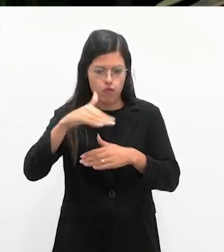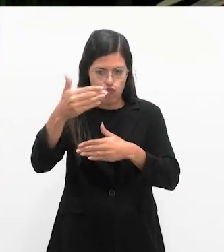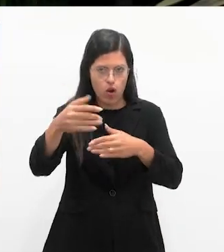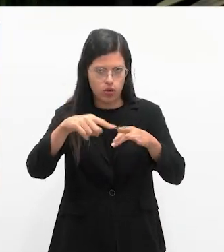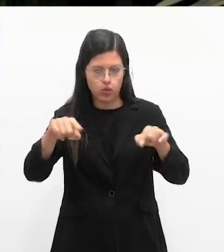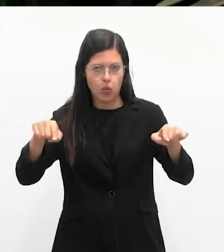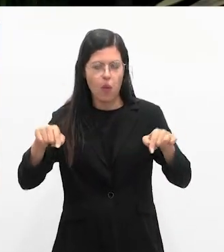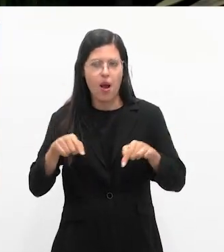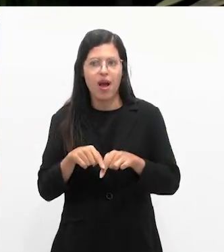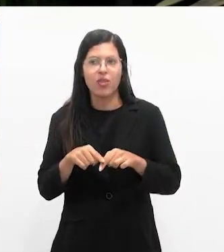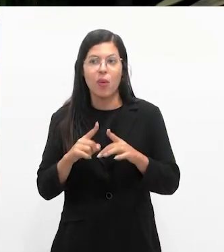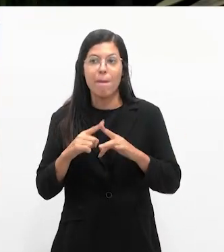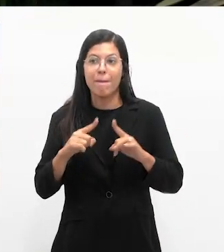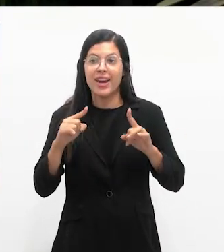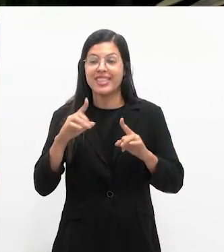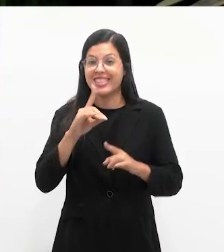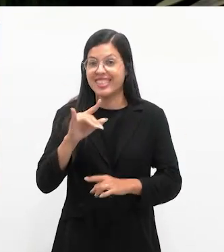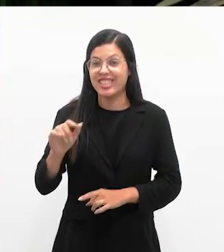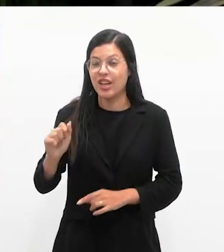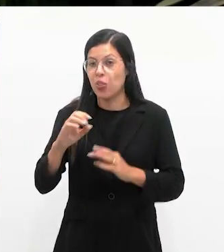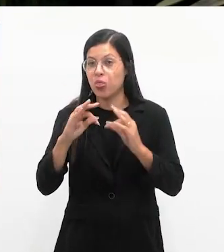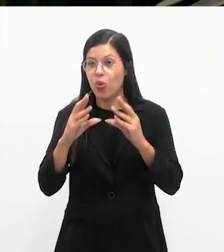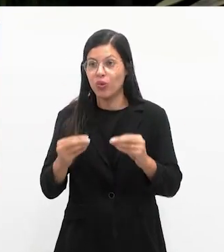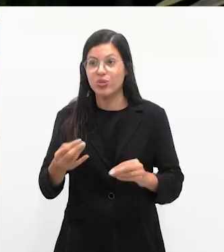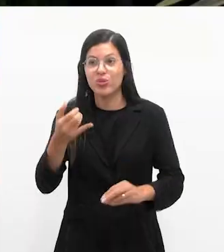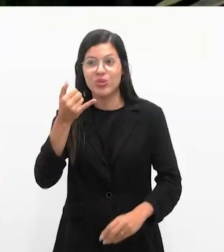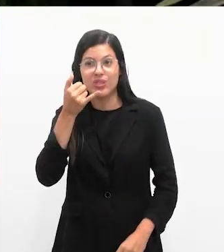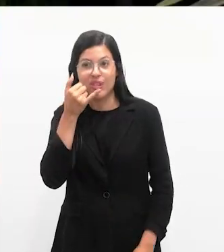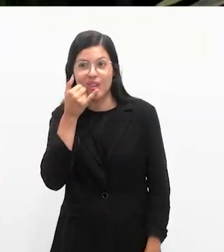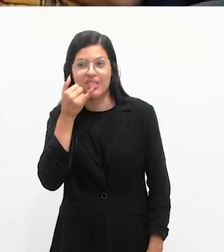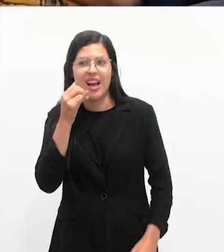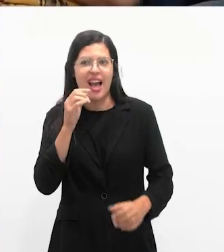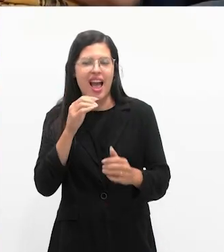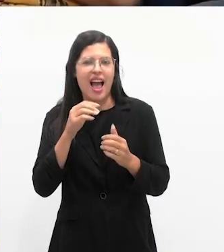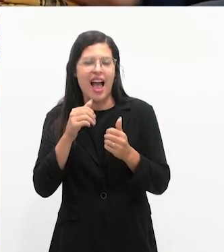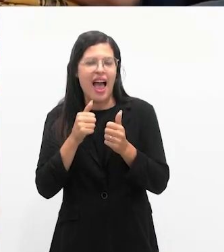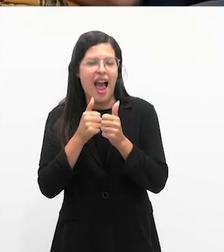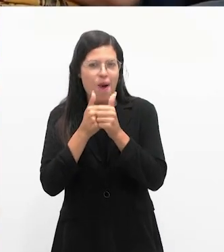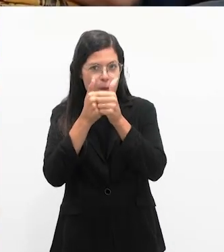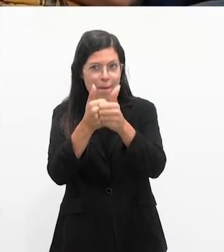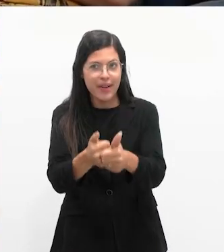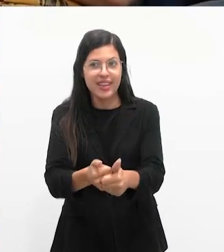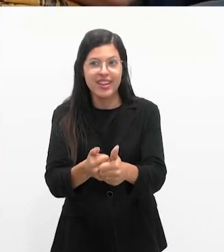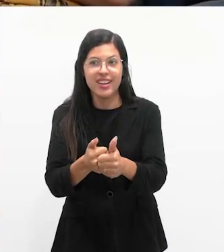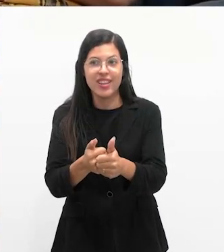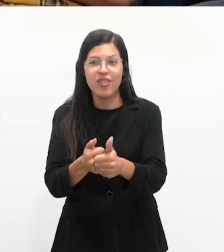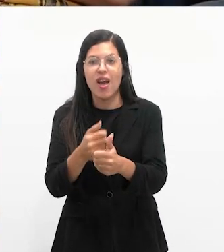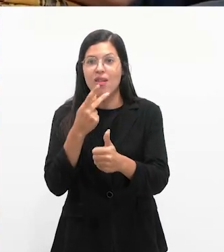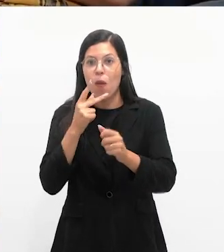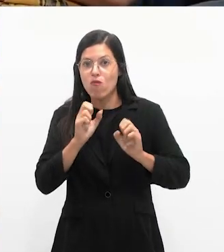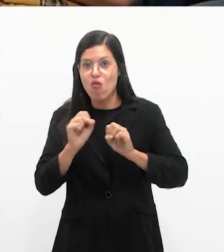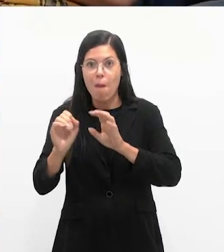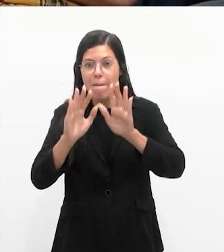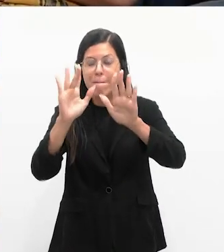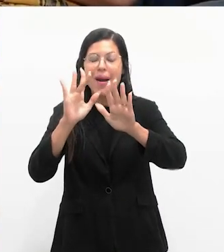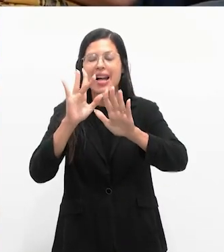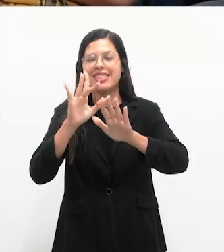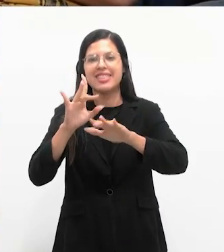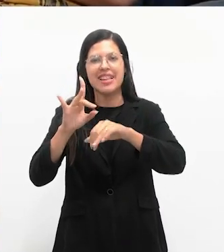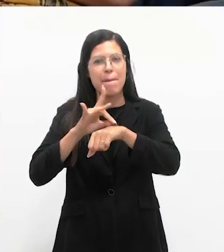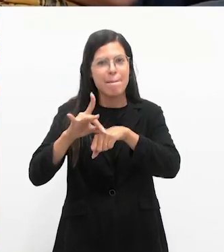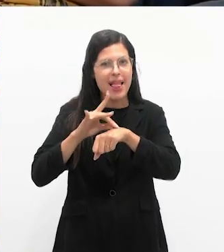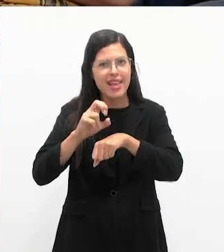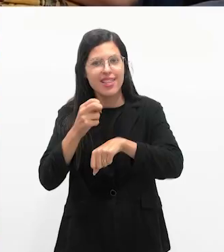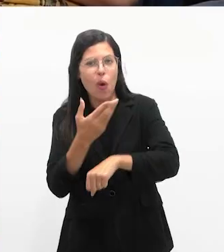Mas nesse dia, estava todo mundo ali com o seu celular, claro, um comendo, apanhando no copo. E aí é preta, é branca, é preta, é branca.